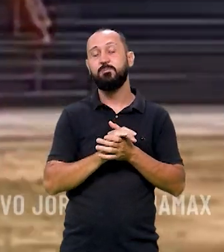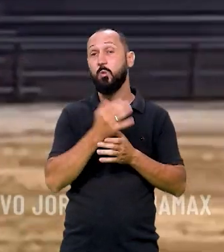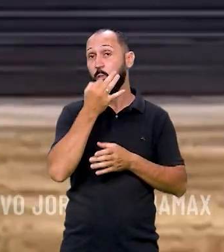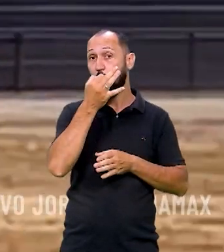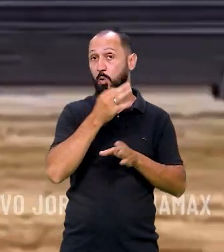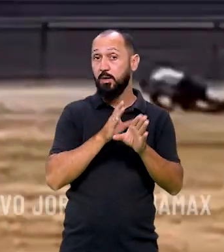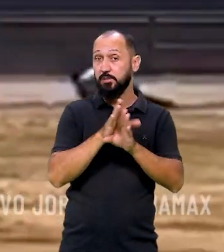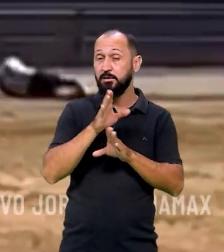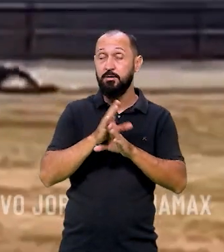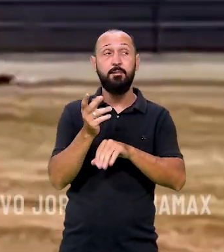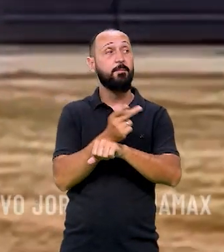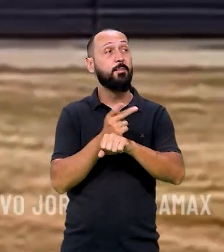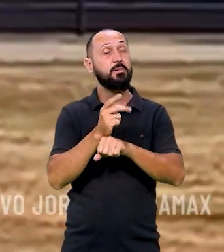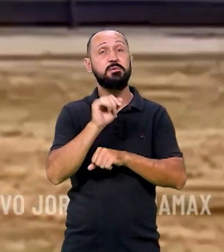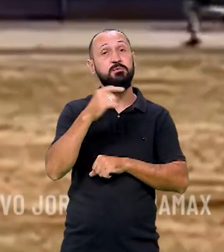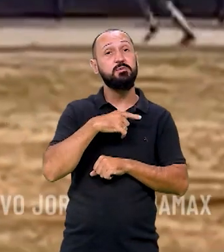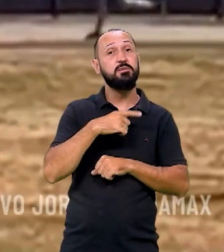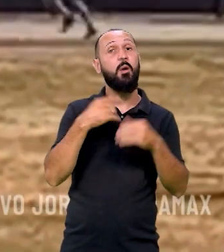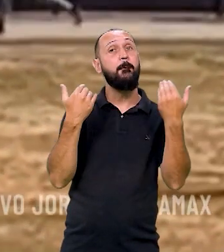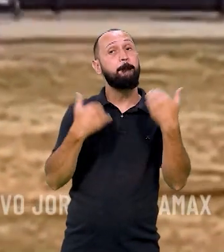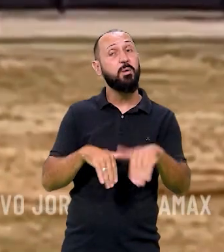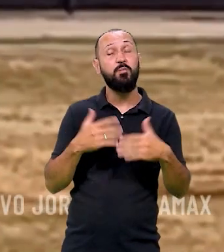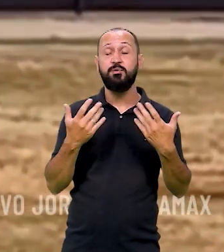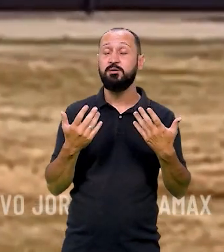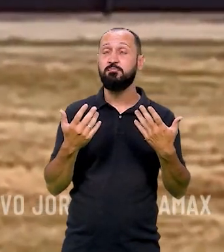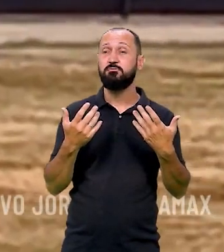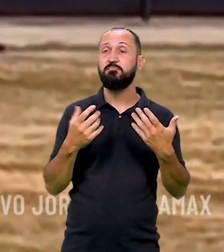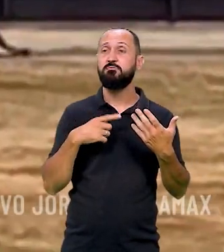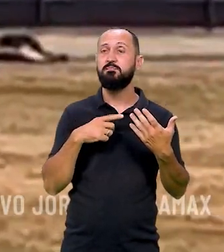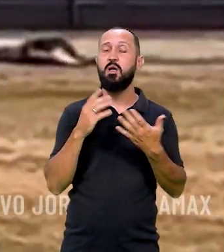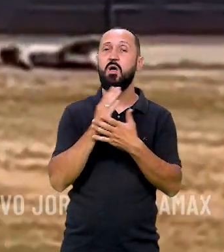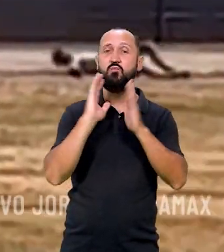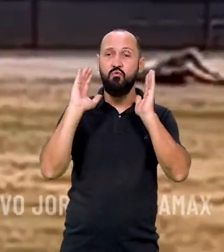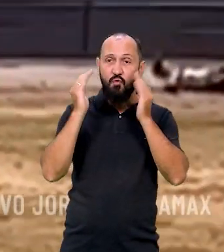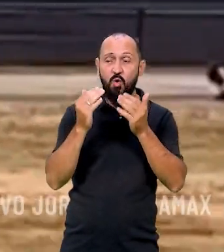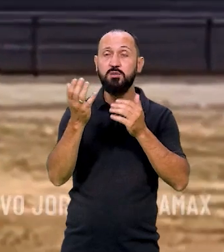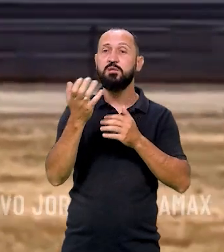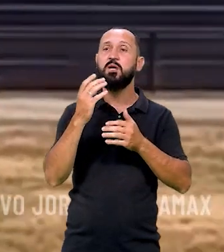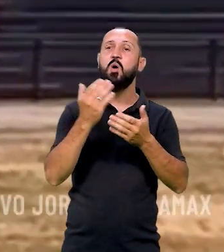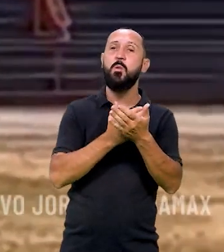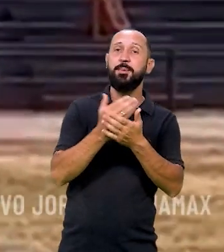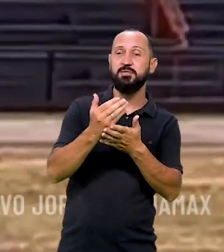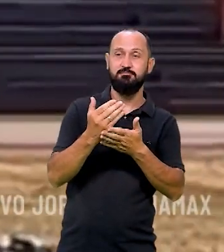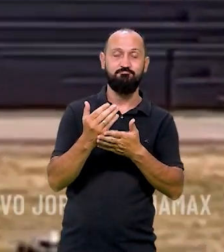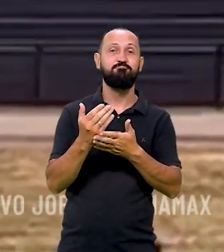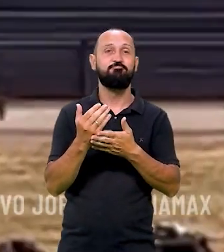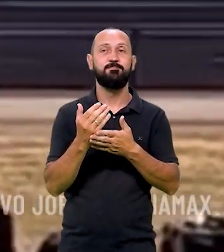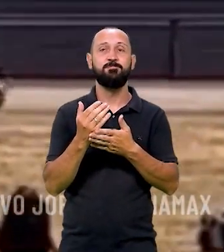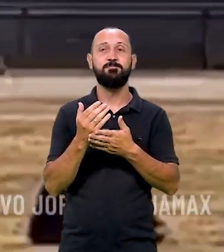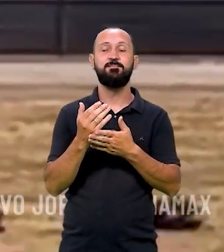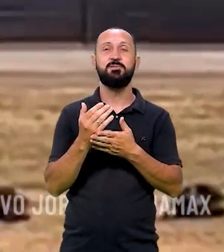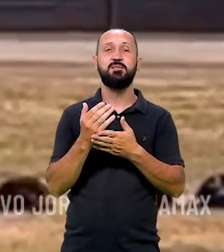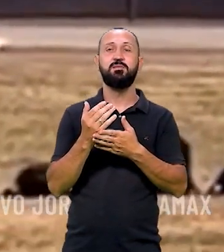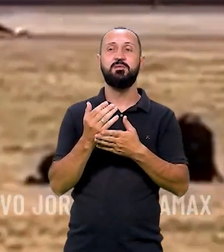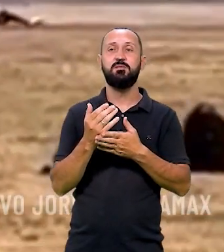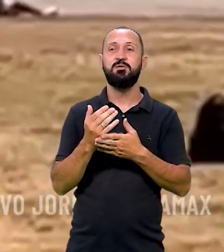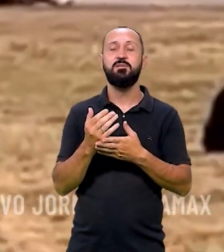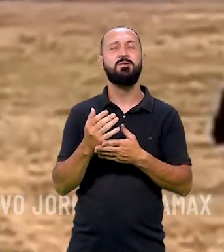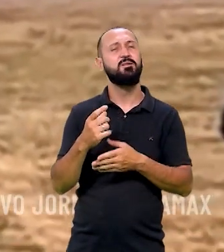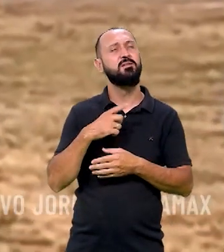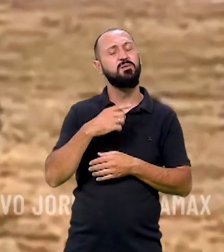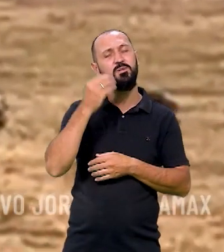sim massa muscular. E ela restringe tanto a alimentação, ela começa a praticar atividade física, sente fraqueza, tontura, fica